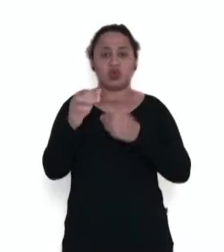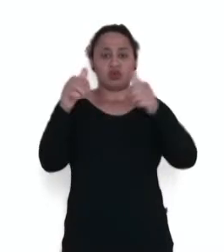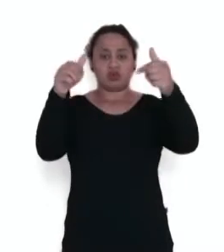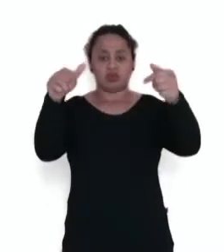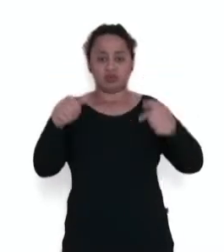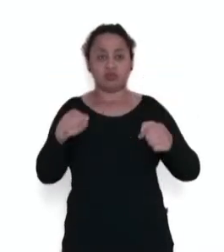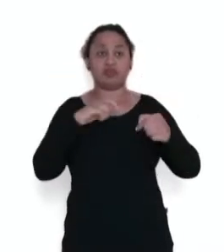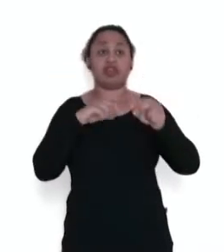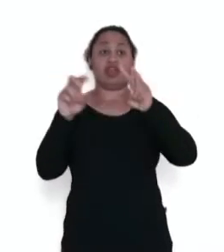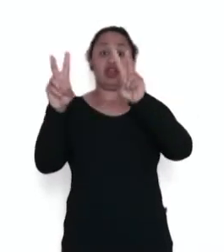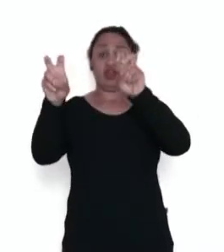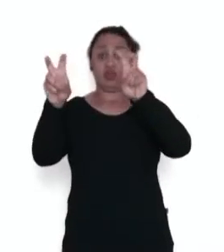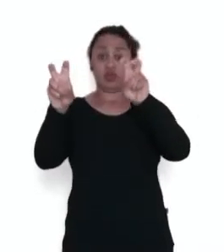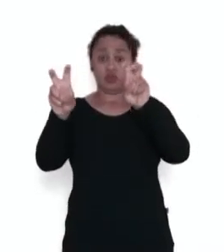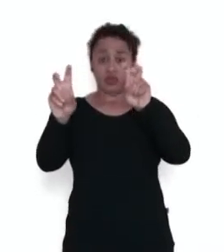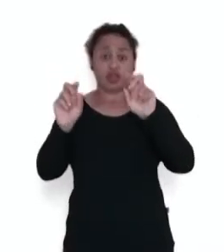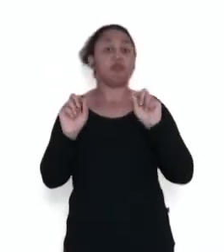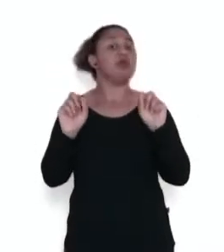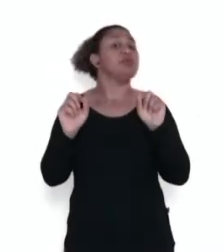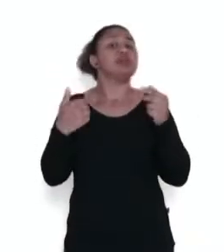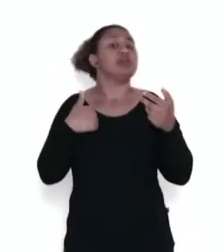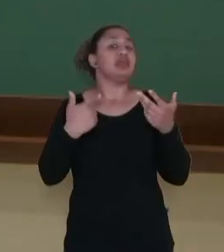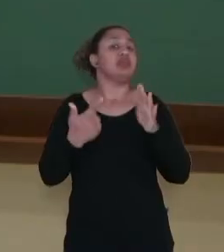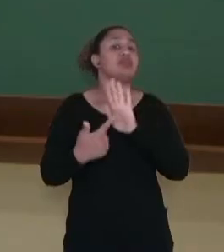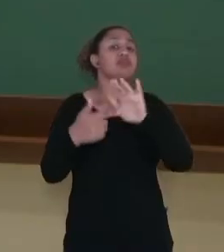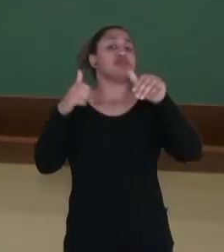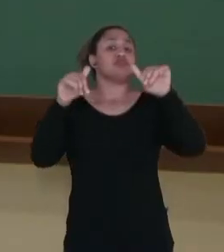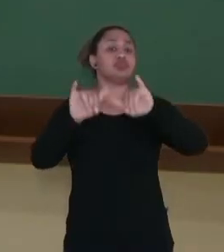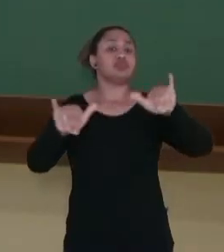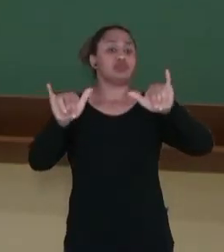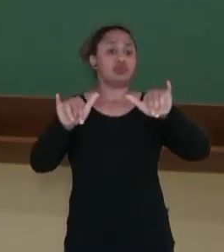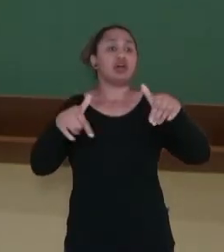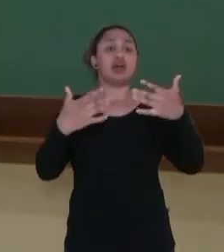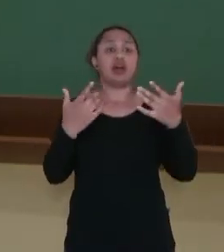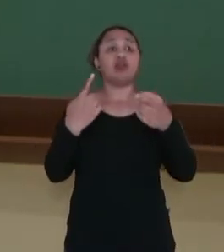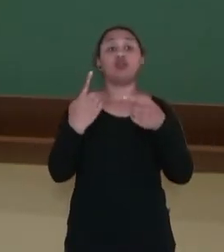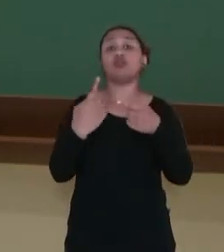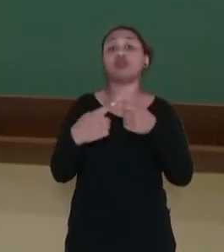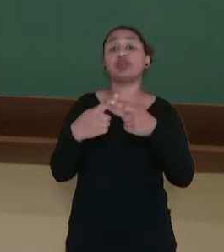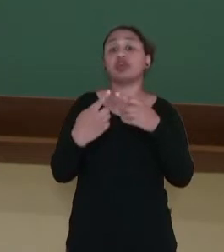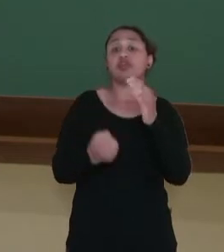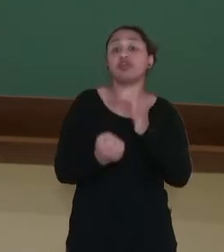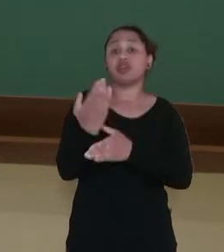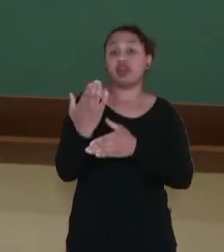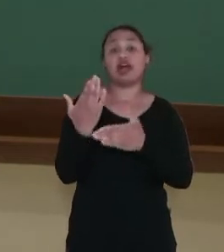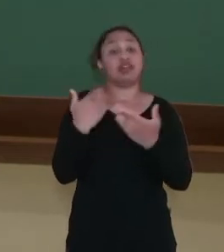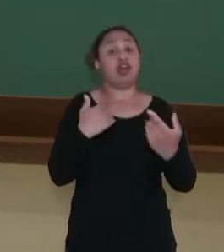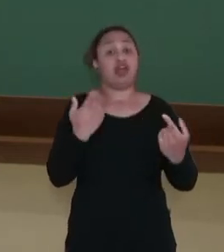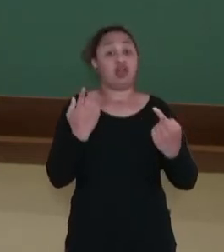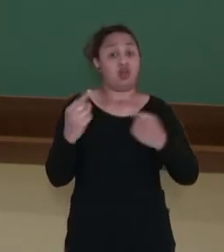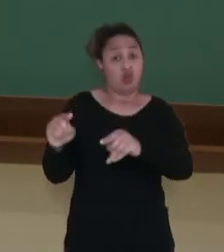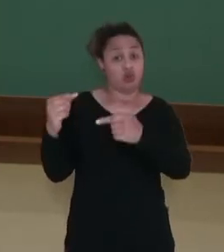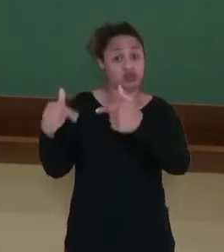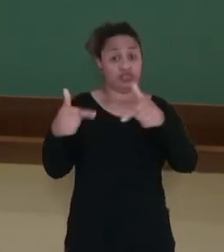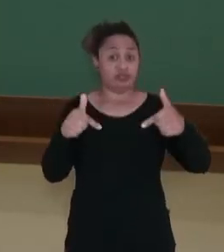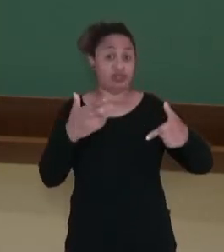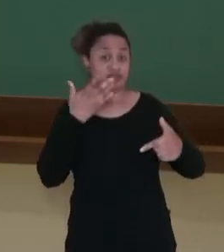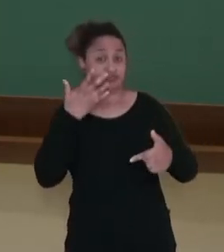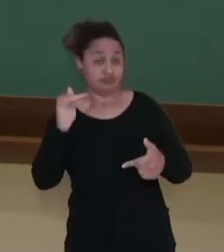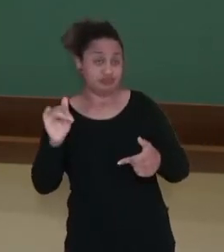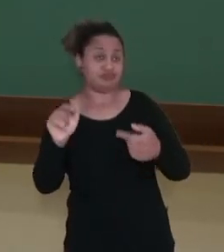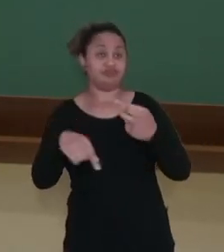o assunto do cartaz, né? O motivo que levou à criação do cartaz, que é o combate ao trabalho infantil.